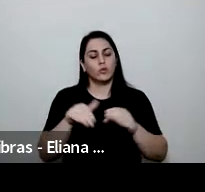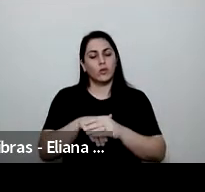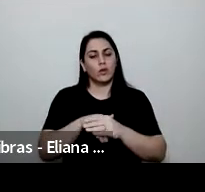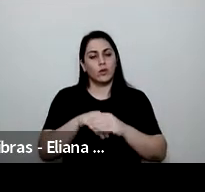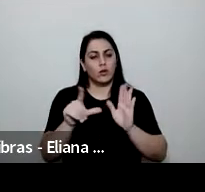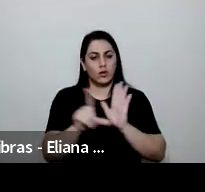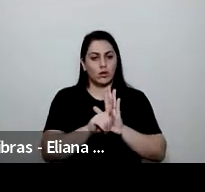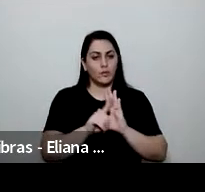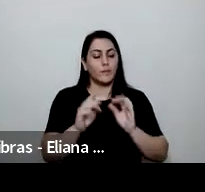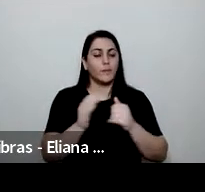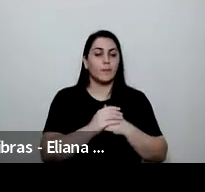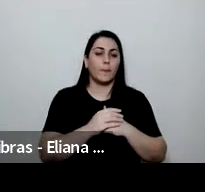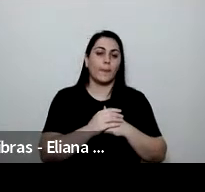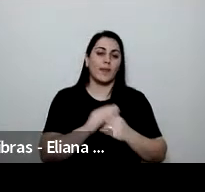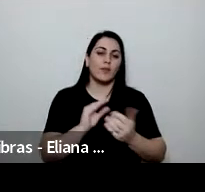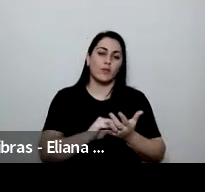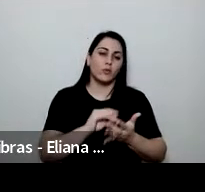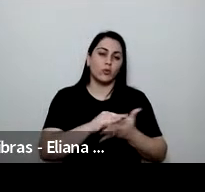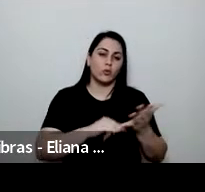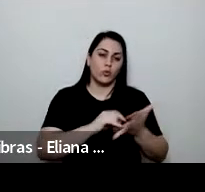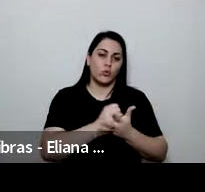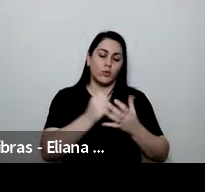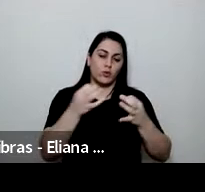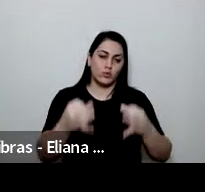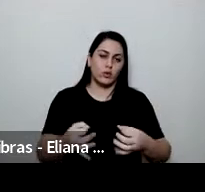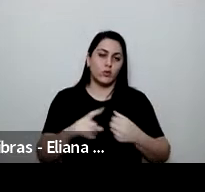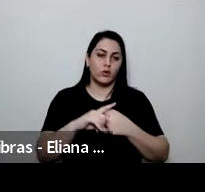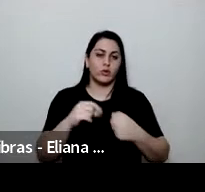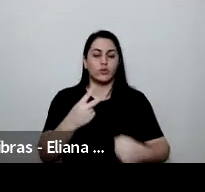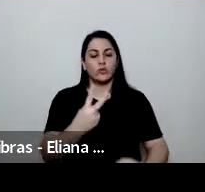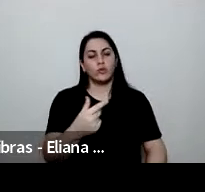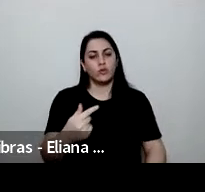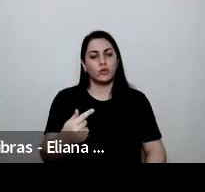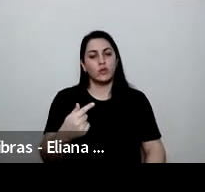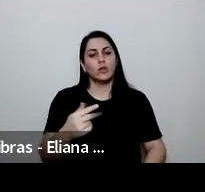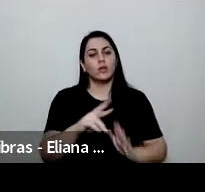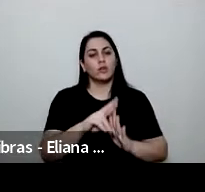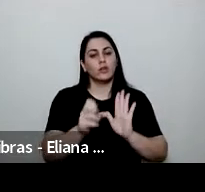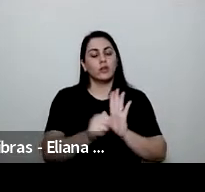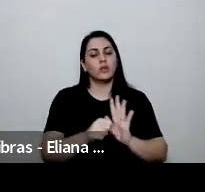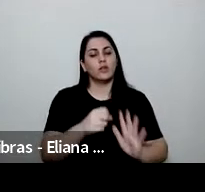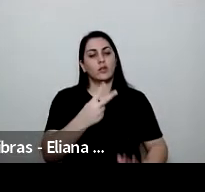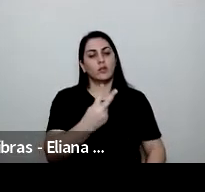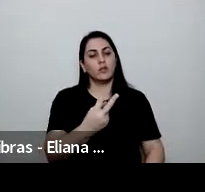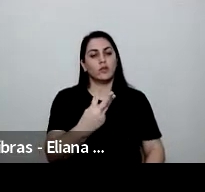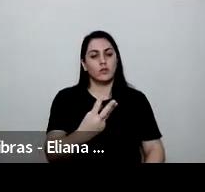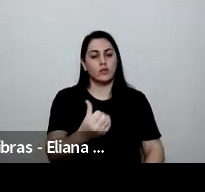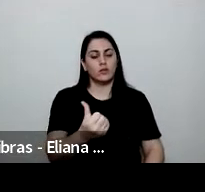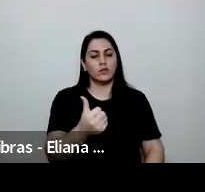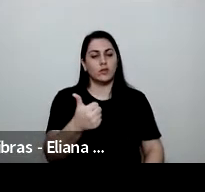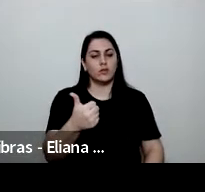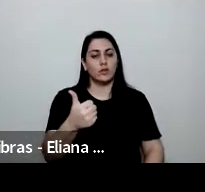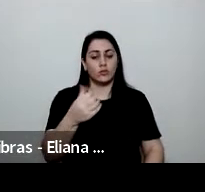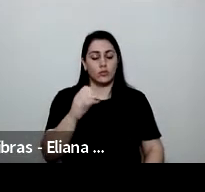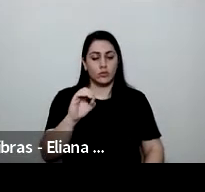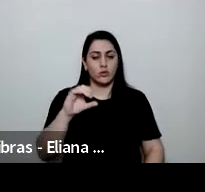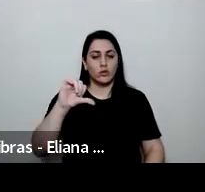conformidade com a resolução 23:19